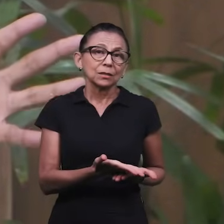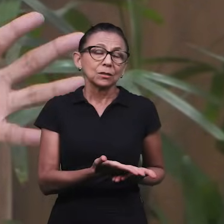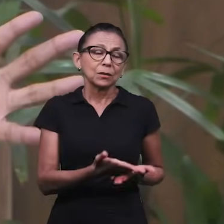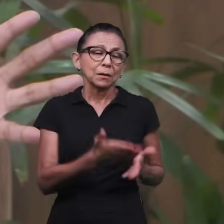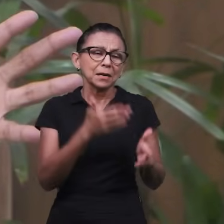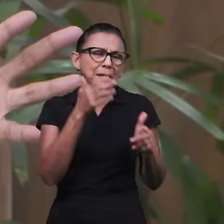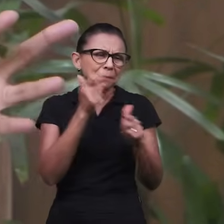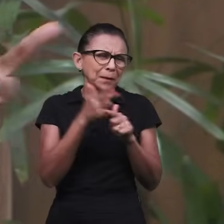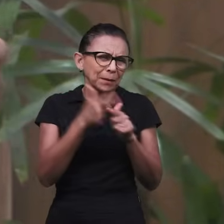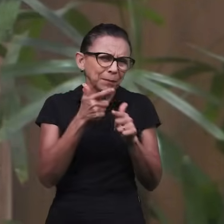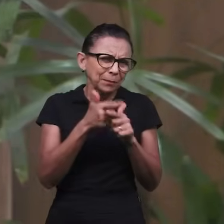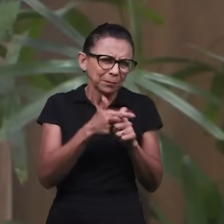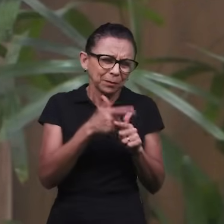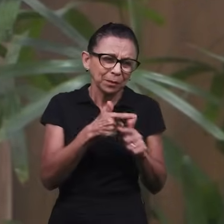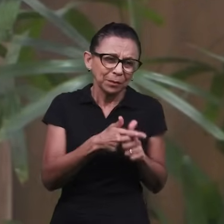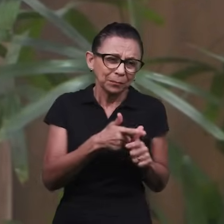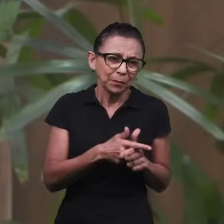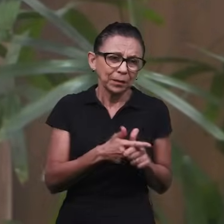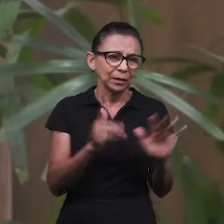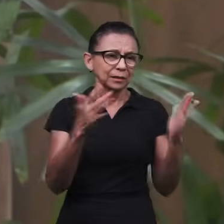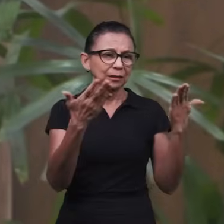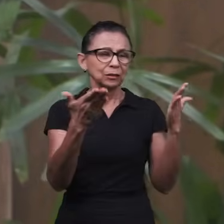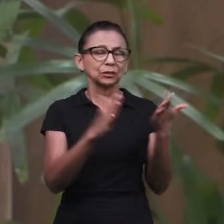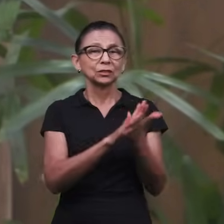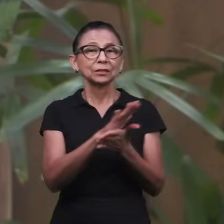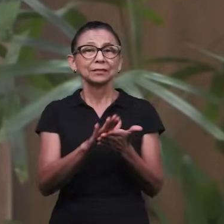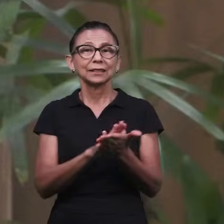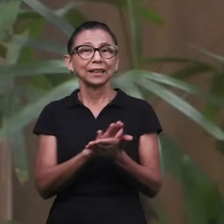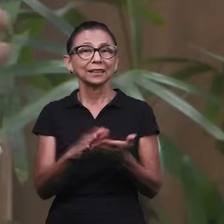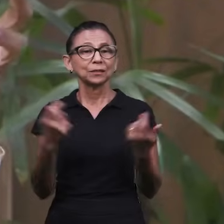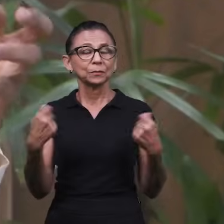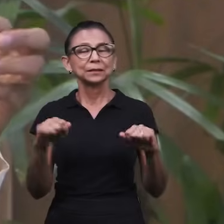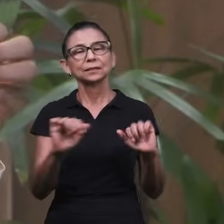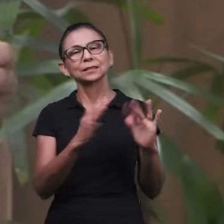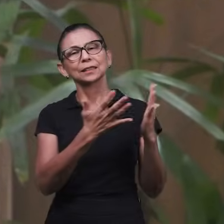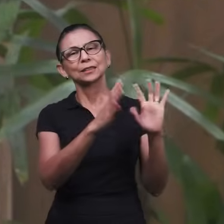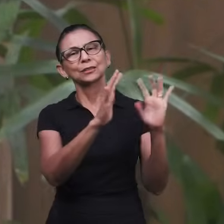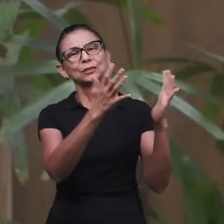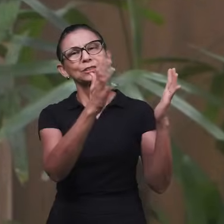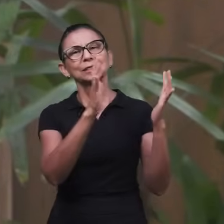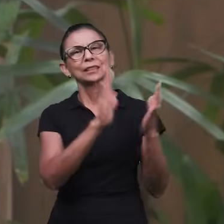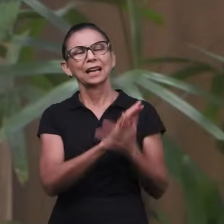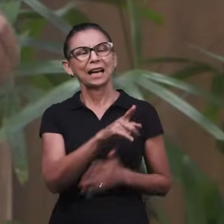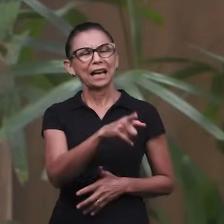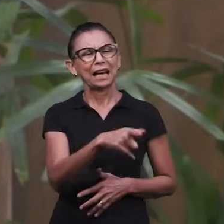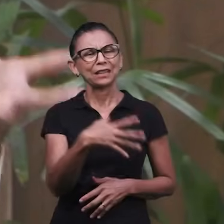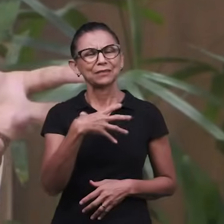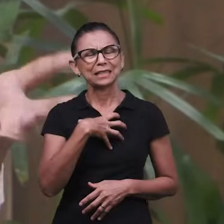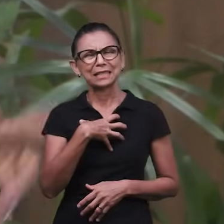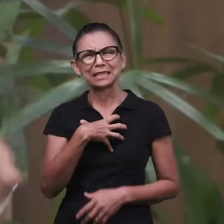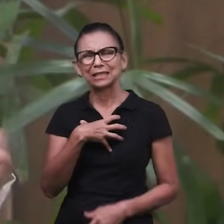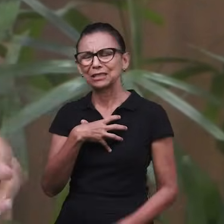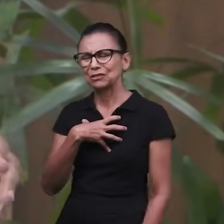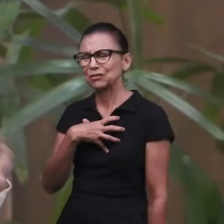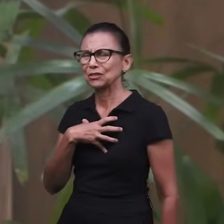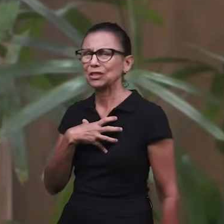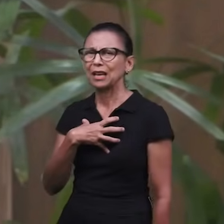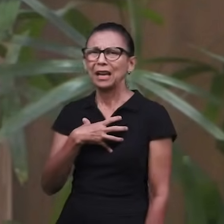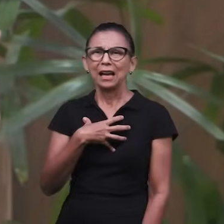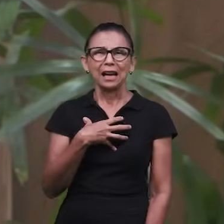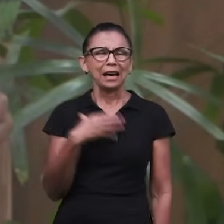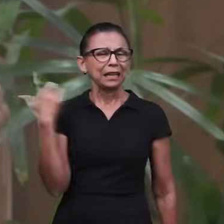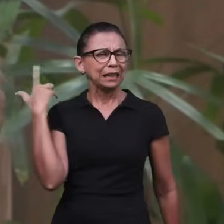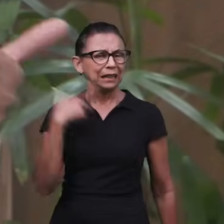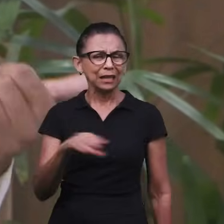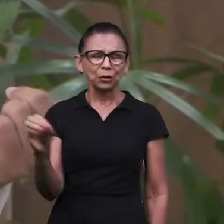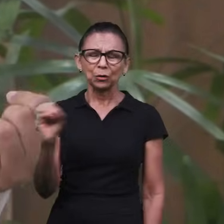que elogio. A tendência é que ela comece a gostar menos dela, ela se sinta mais incapaz, mais fraquinho, e vai com isso para a